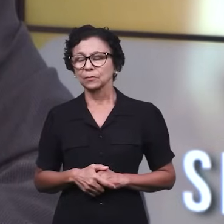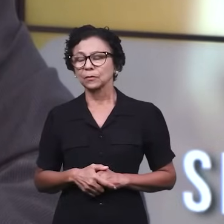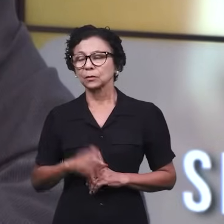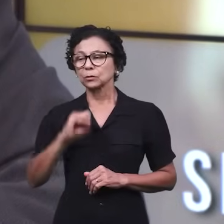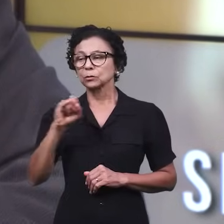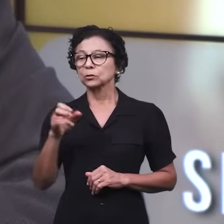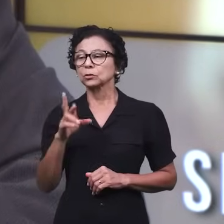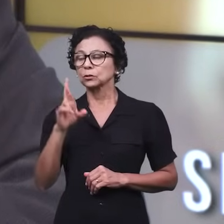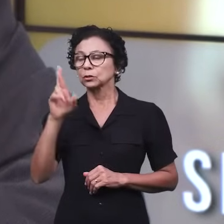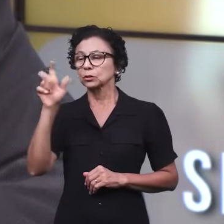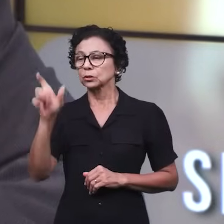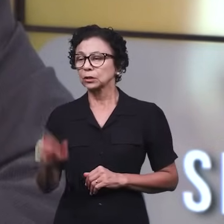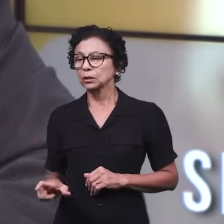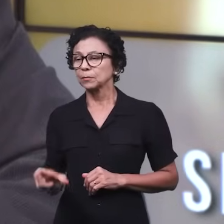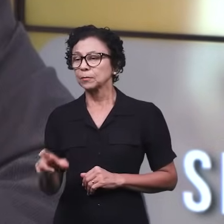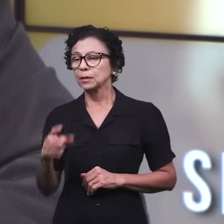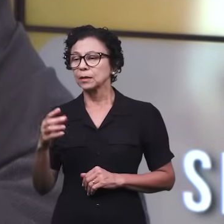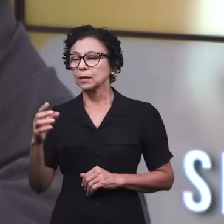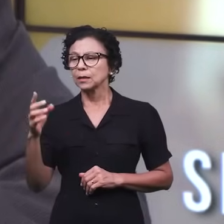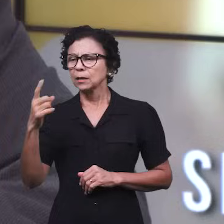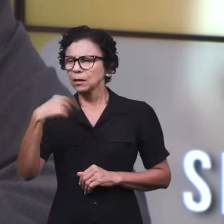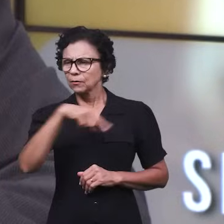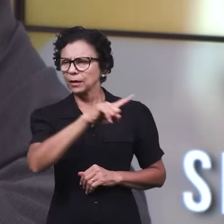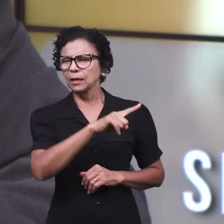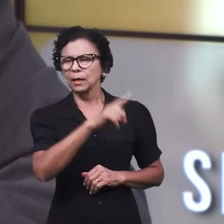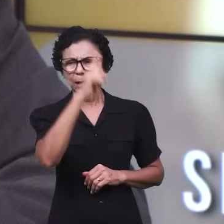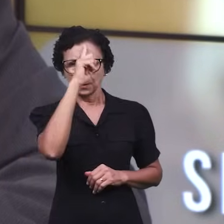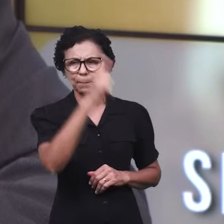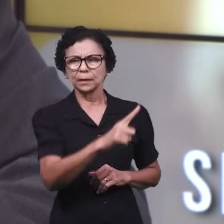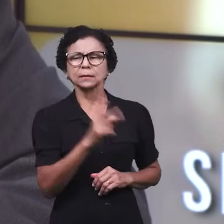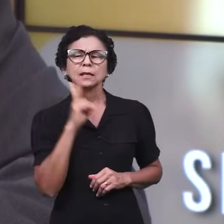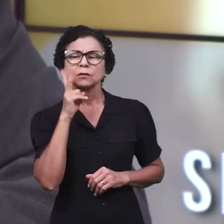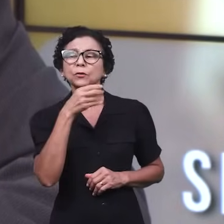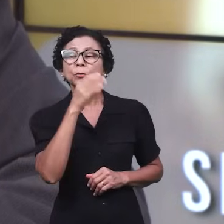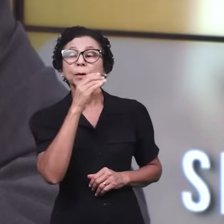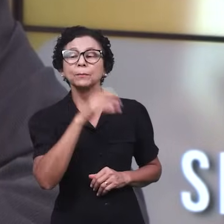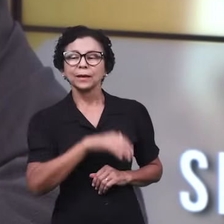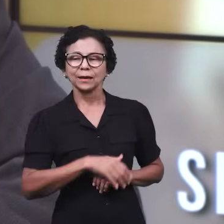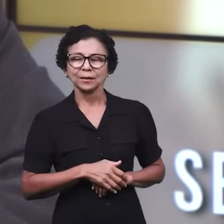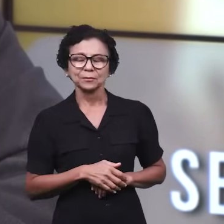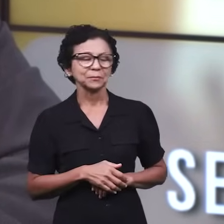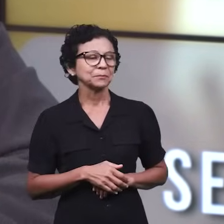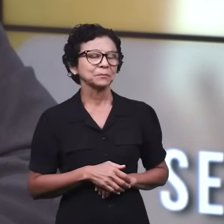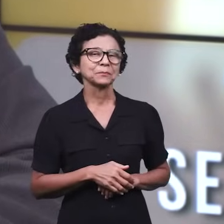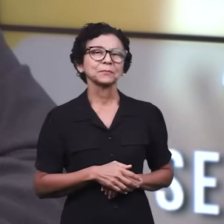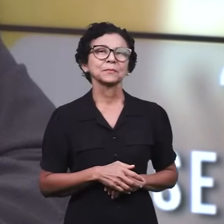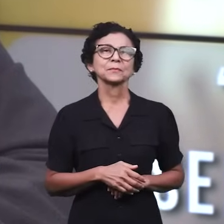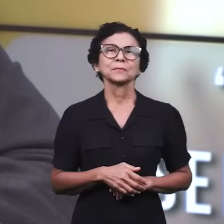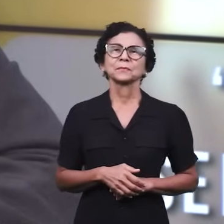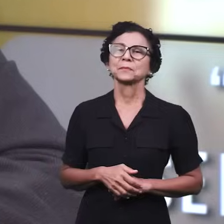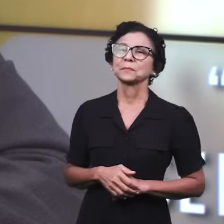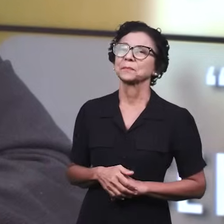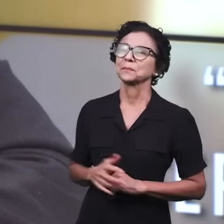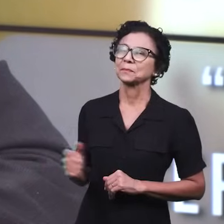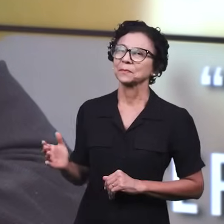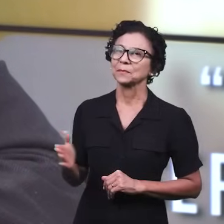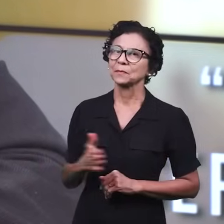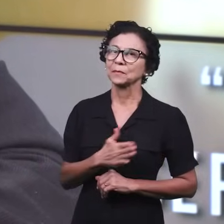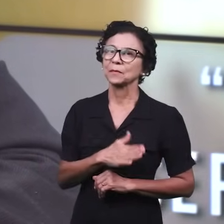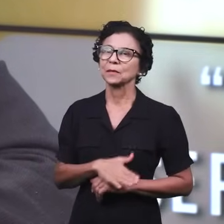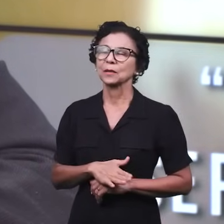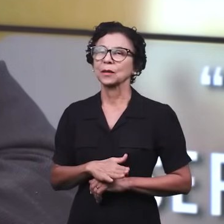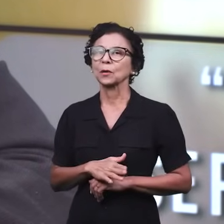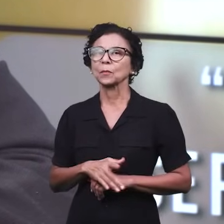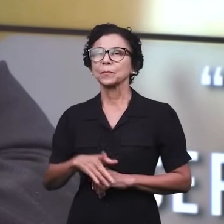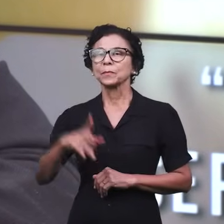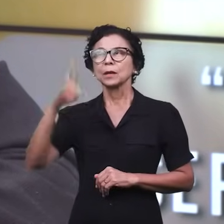do Salmo 101 no verso 6 que diz assim os meus olhos procurarão os fiéis da terra né Para que estejam